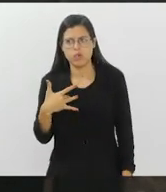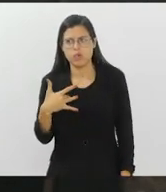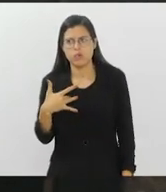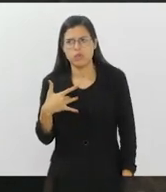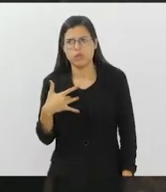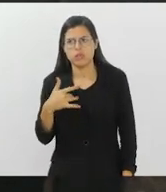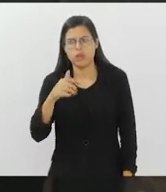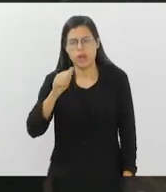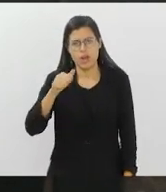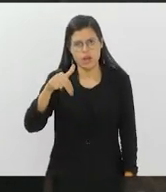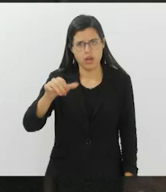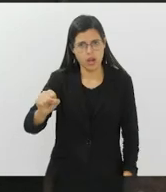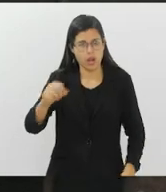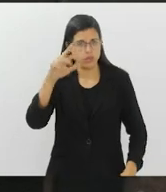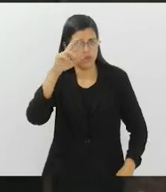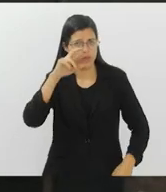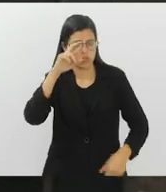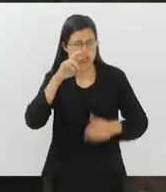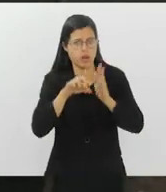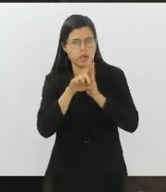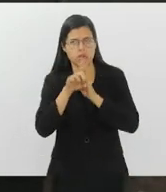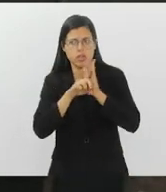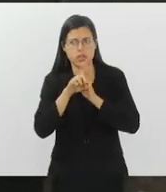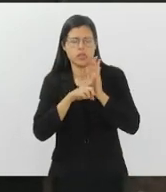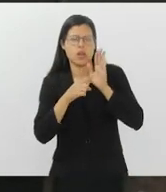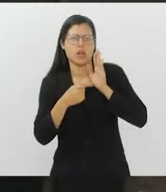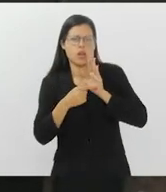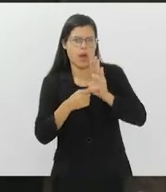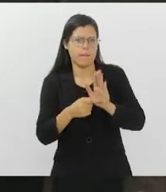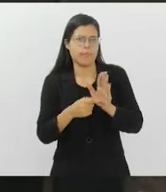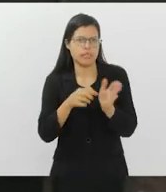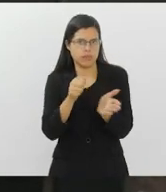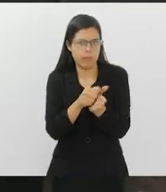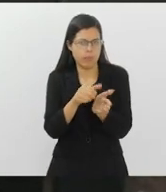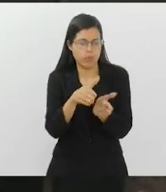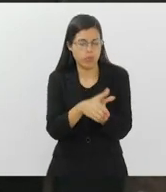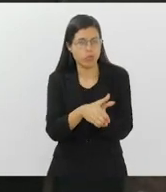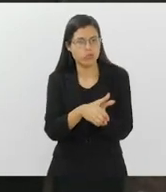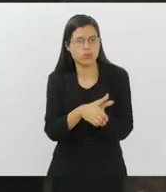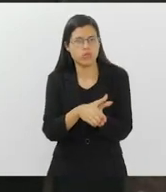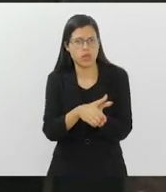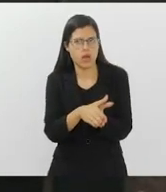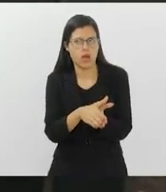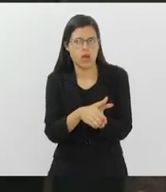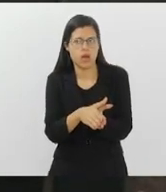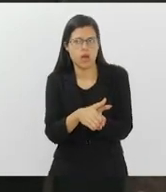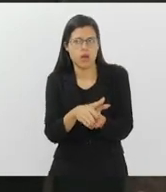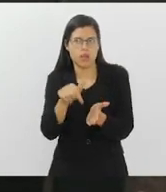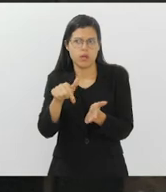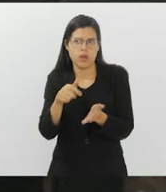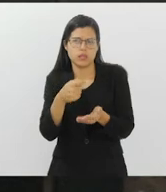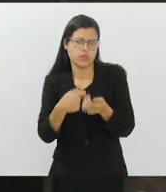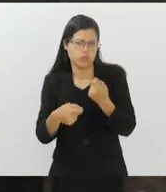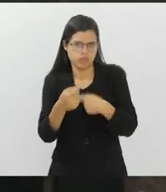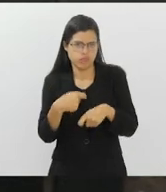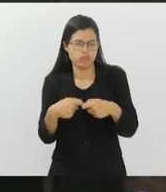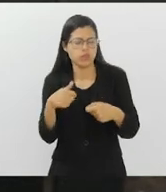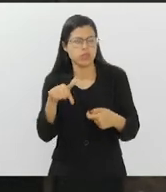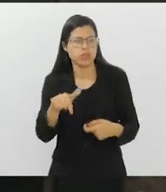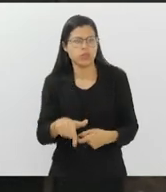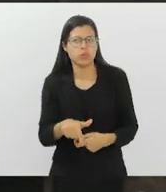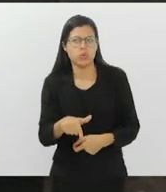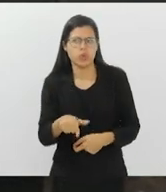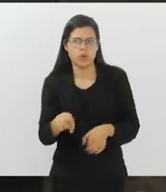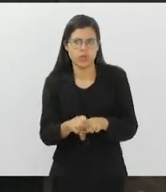agência fiscaliza e apresenta multa, no caso, para essa administrador de benefício, também para